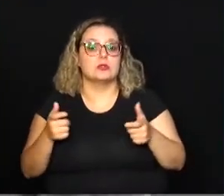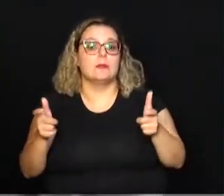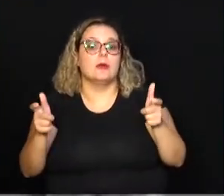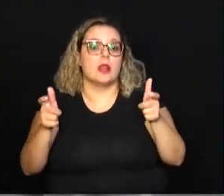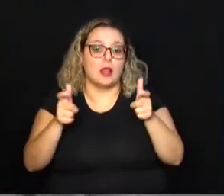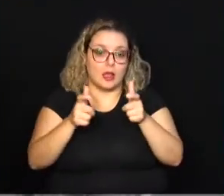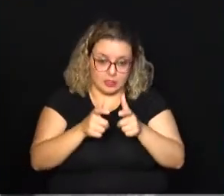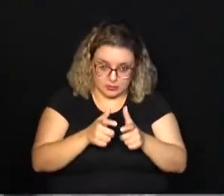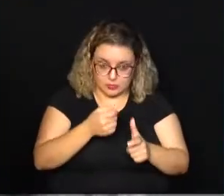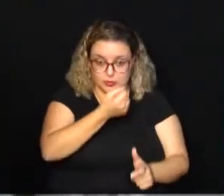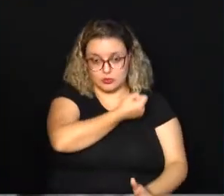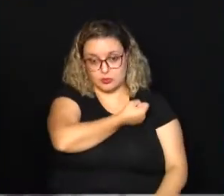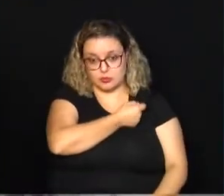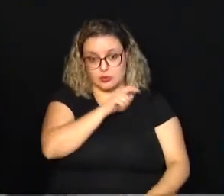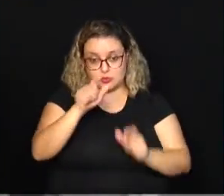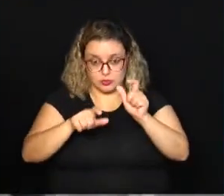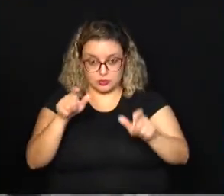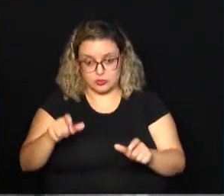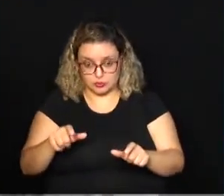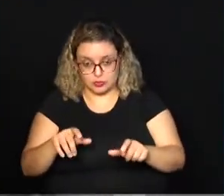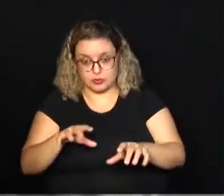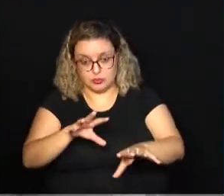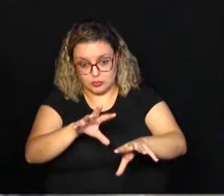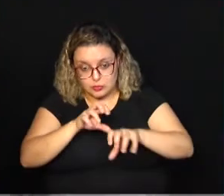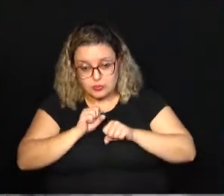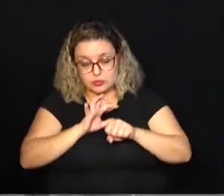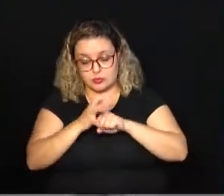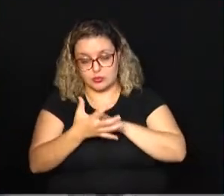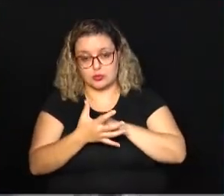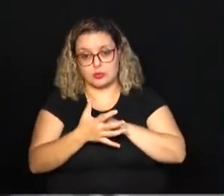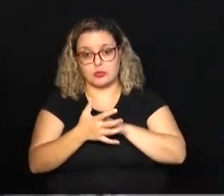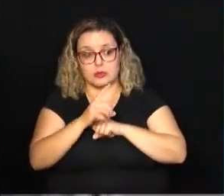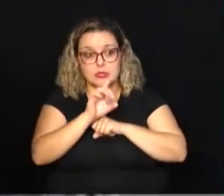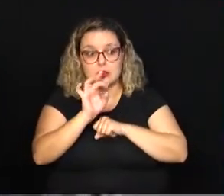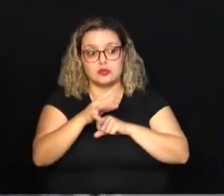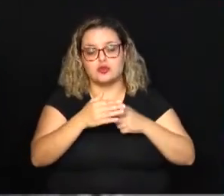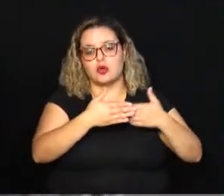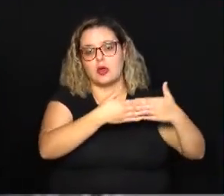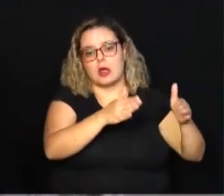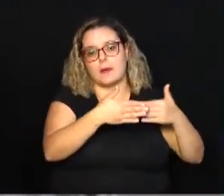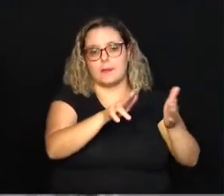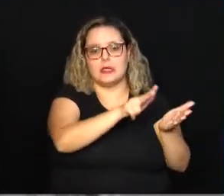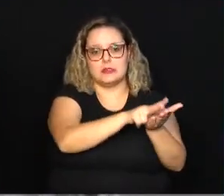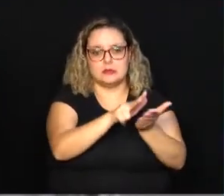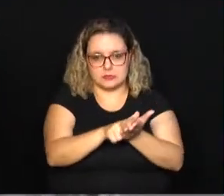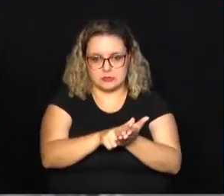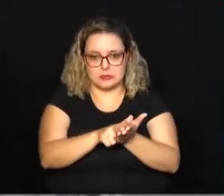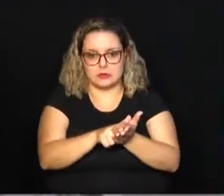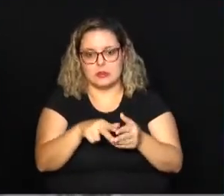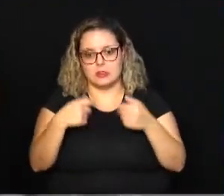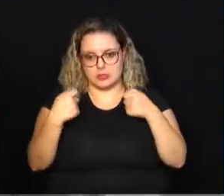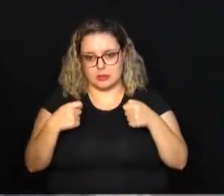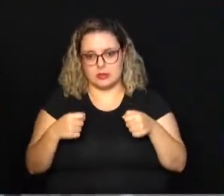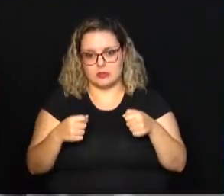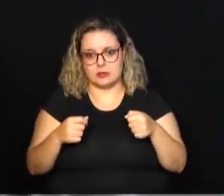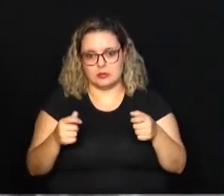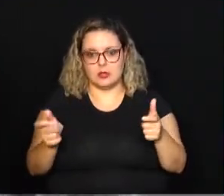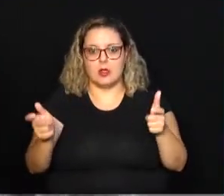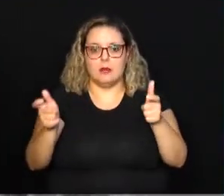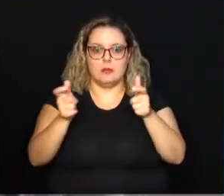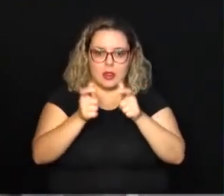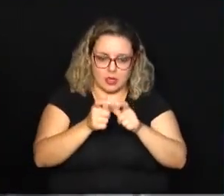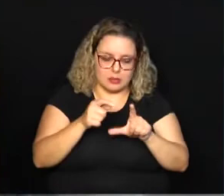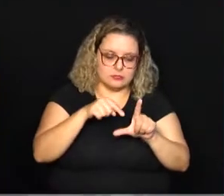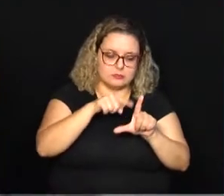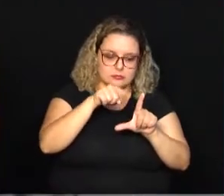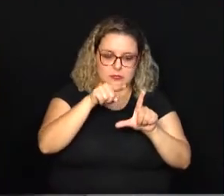pessoas que, não apenas abrir leito, mas reduzir o número de pessoas que precisam de leito, e para isso você precisa reduzir a curva de